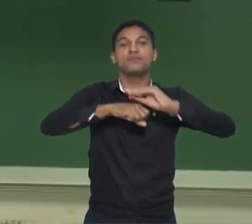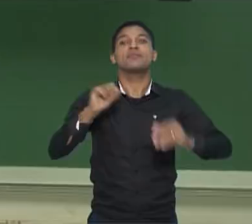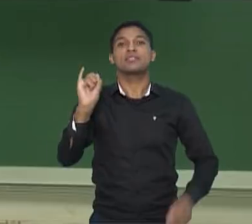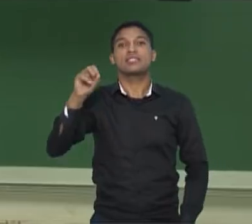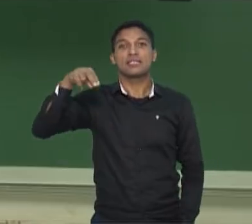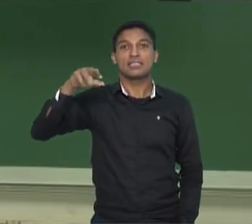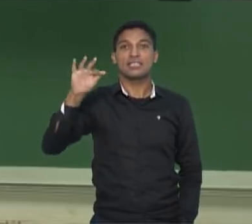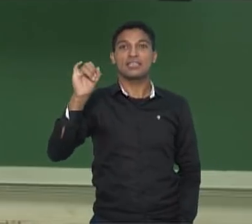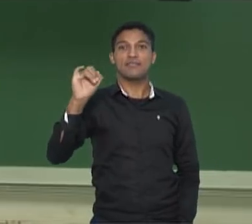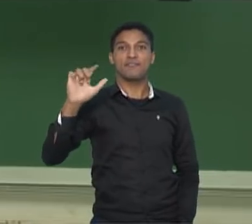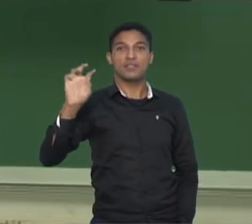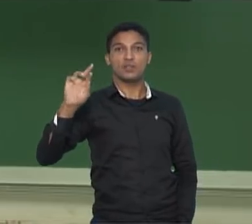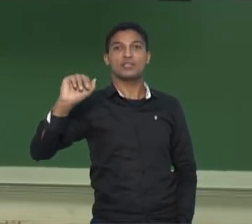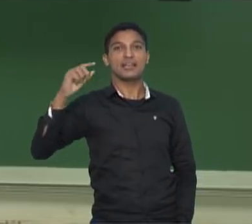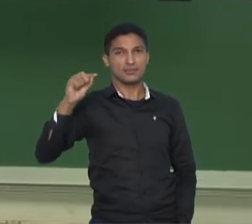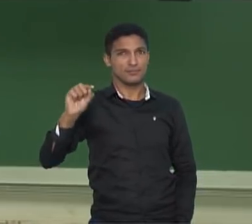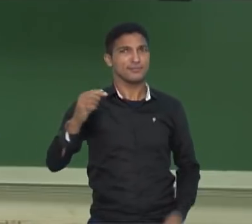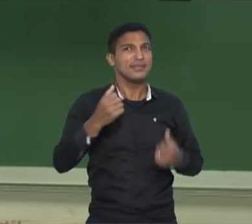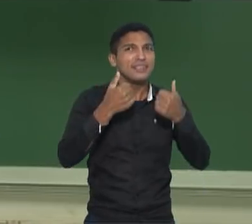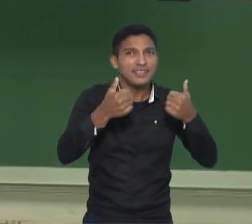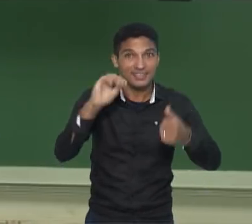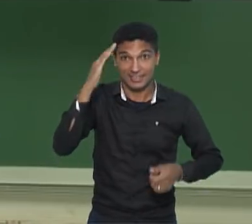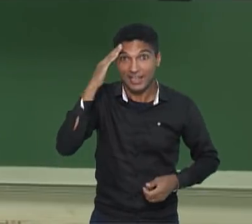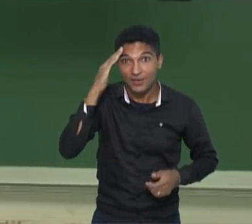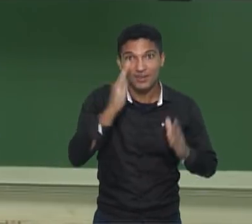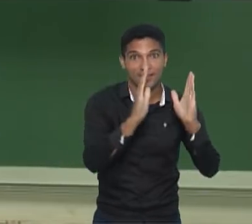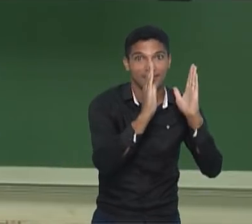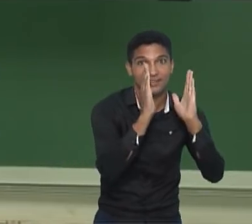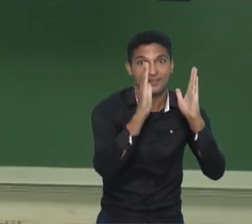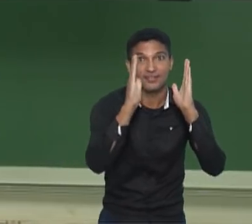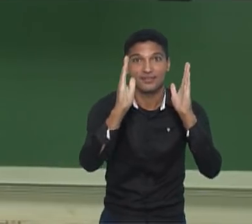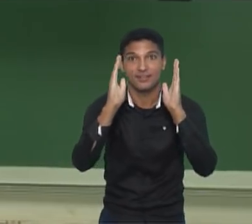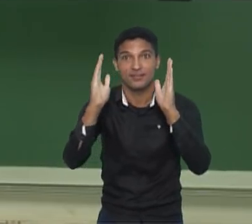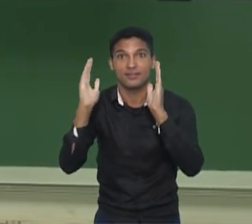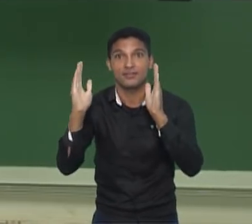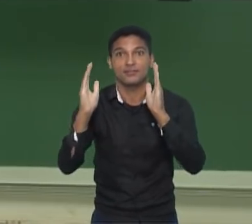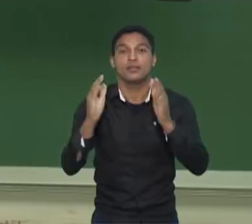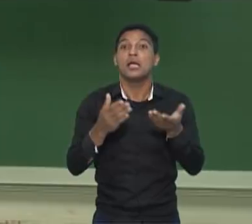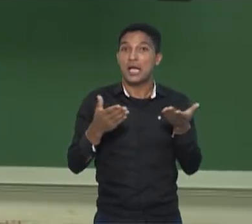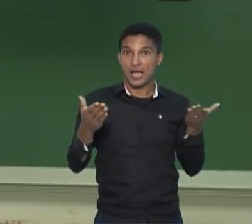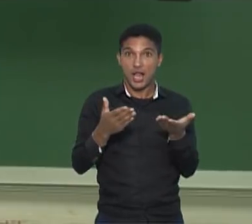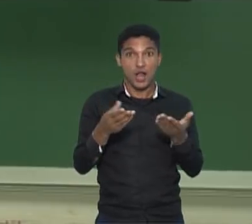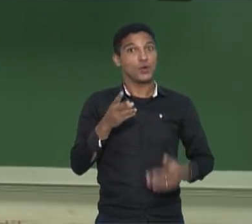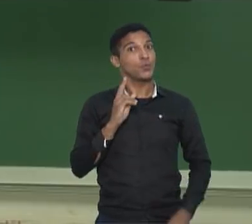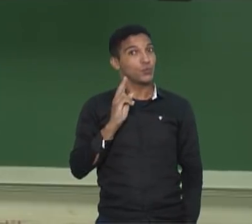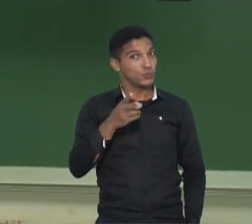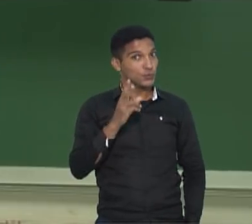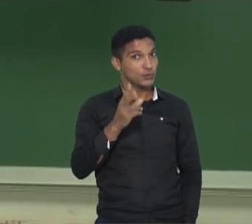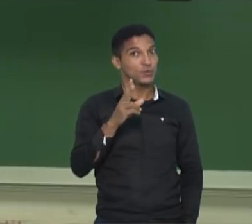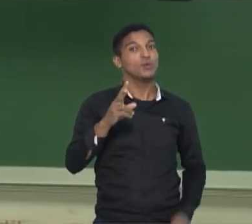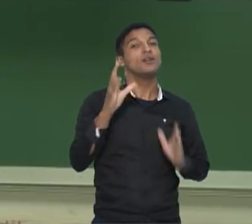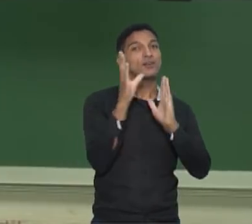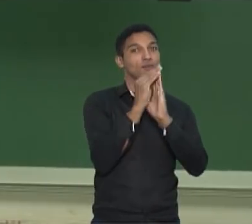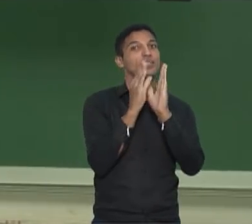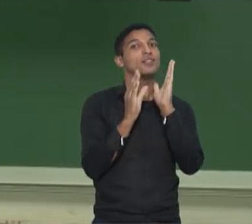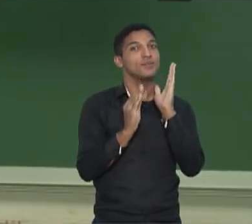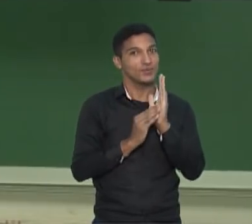compreender cada fase, cada característica? Então, vamos continuar o conteúdo, a segunda parte da